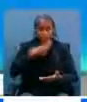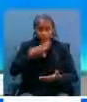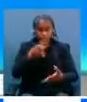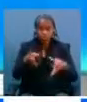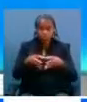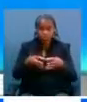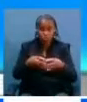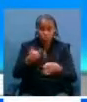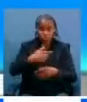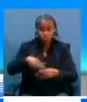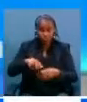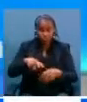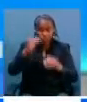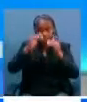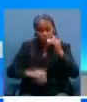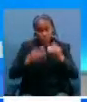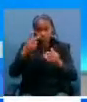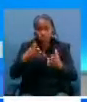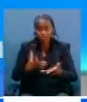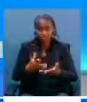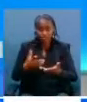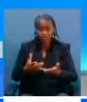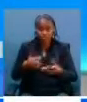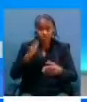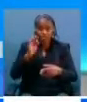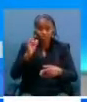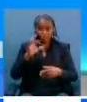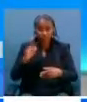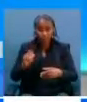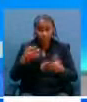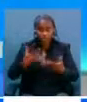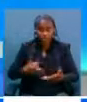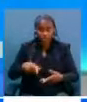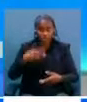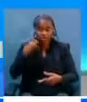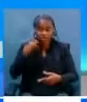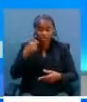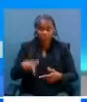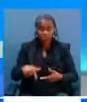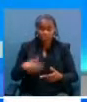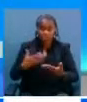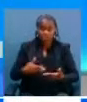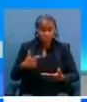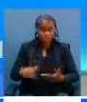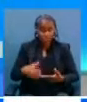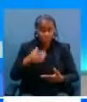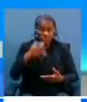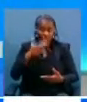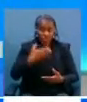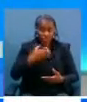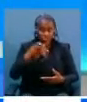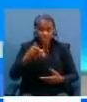o céu é que caiu duas posições do ranking da fifa atualizado esta quinta feira e passa a ocupar o septo